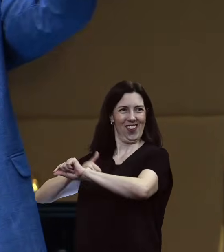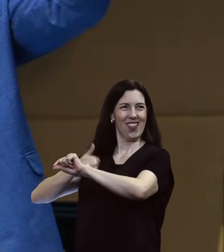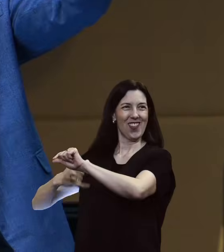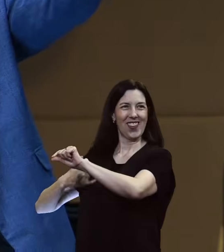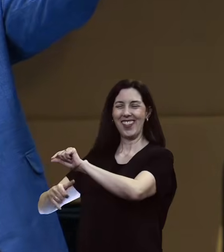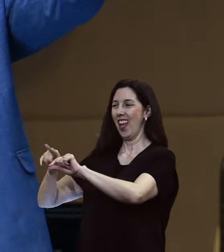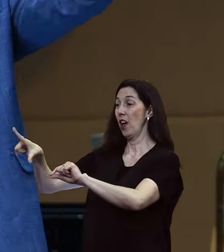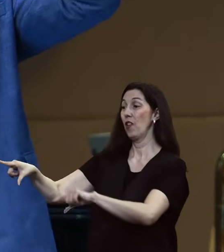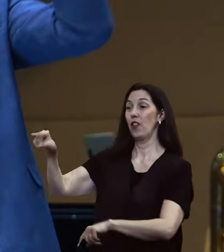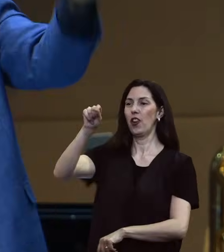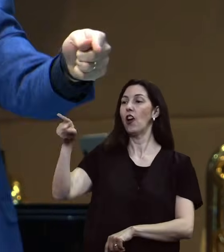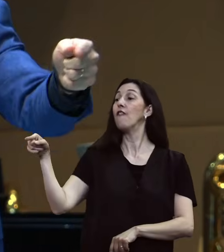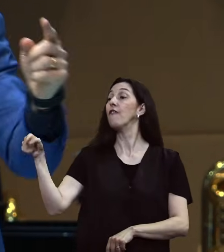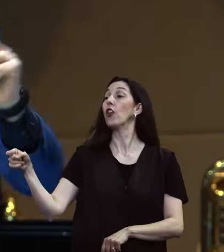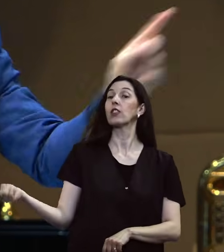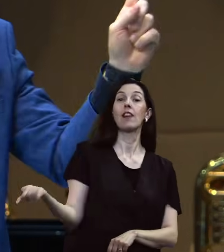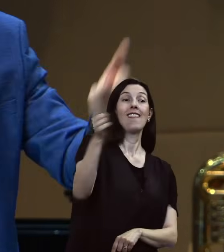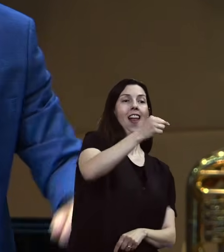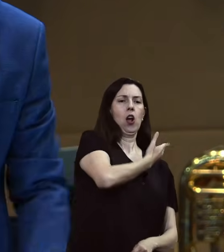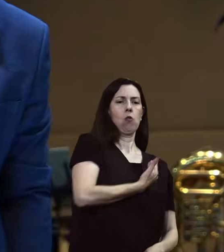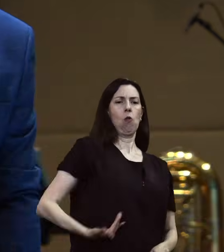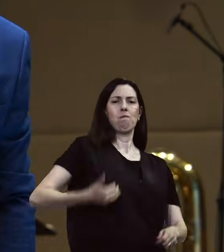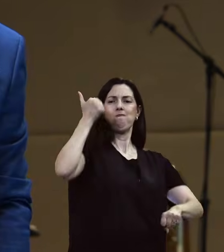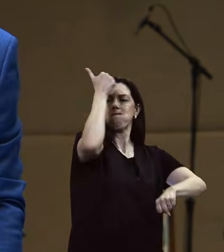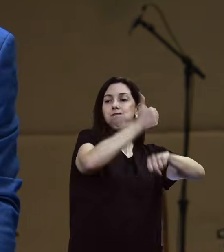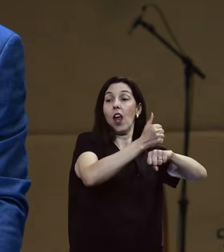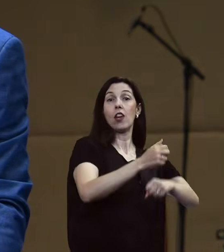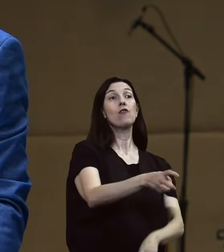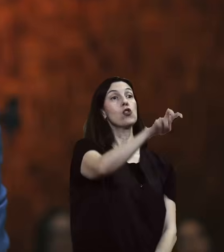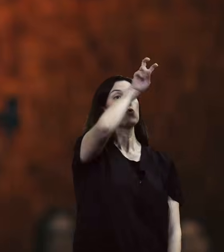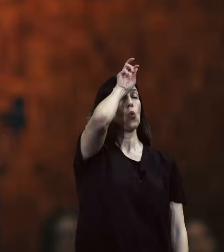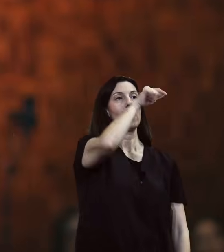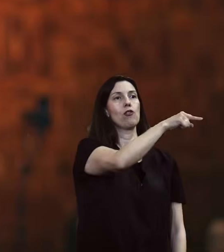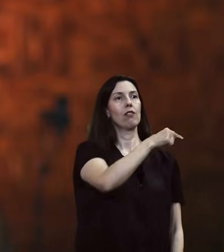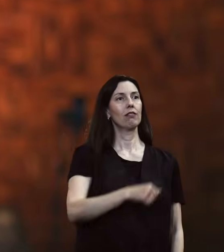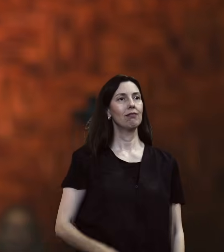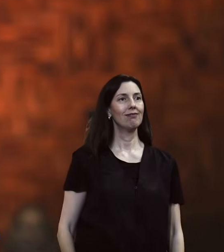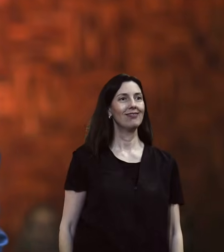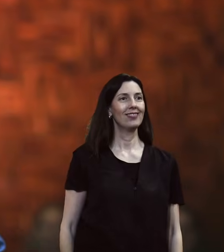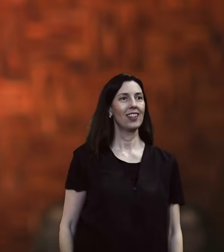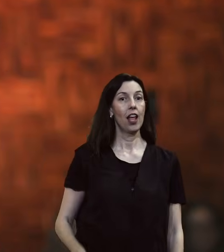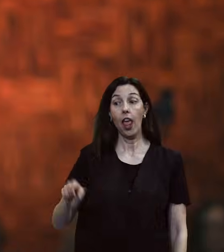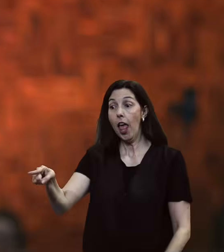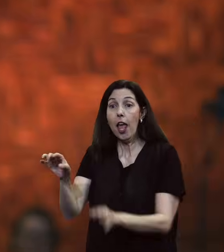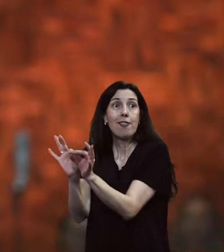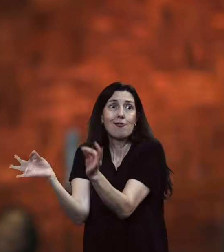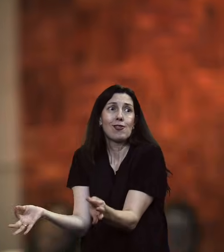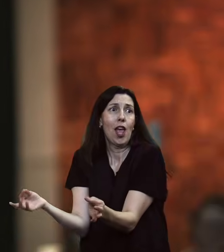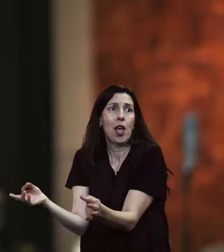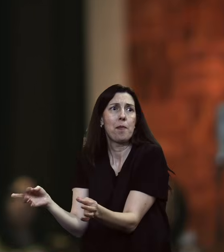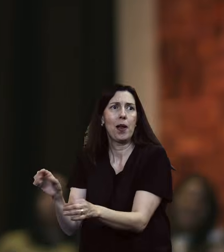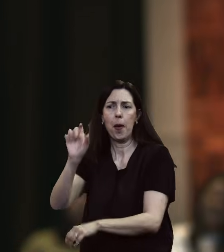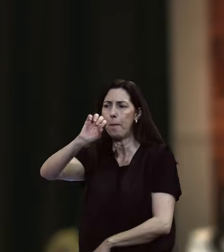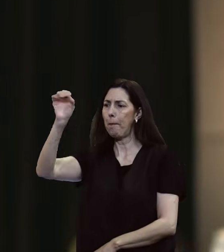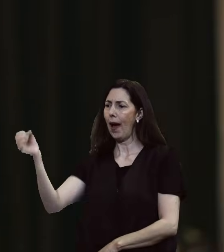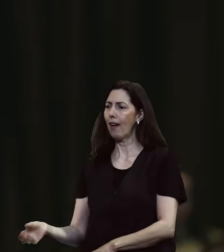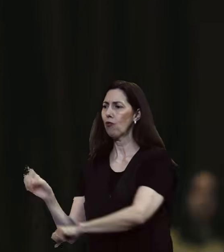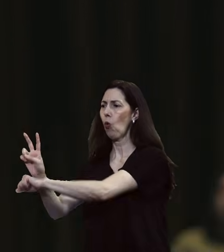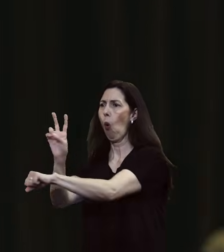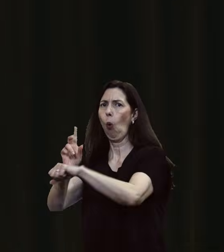tornarão governadores no Egito. Só Deus pode fazer isso. Eu creio, Deus vai levantar nesse